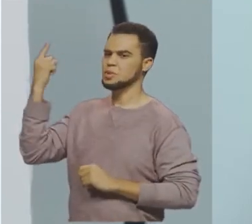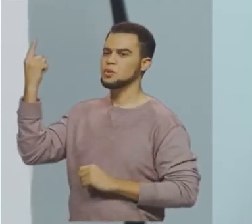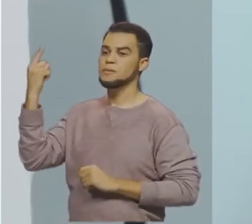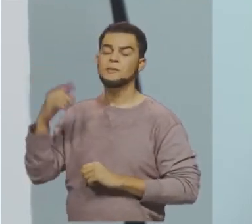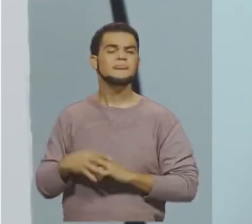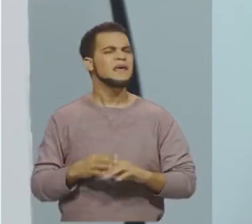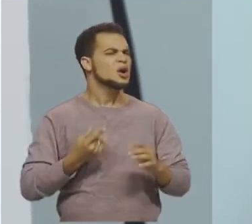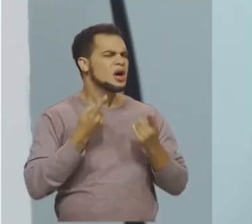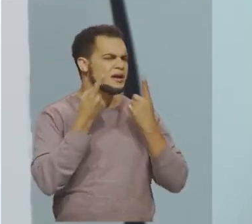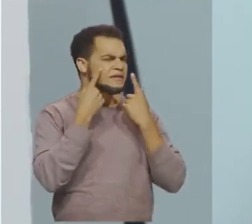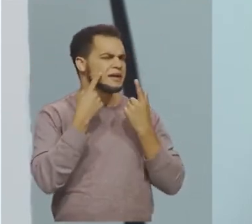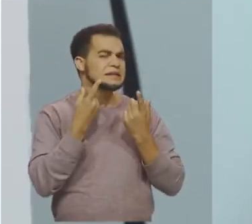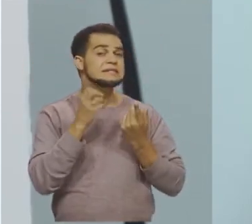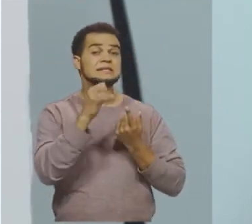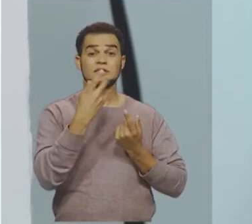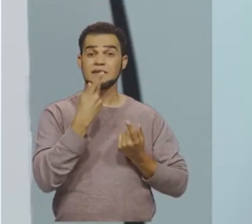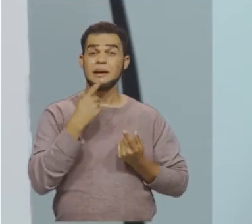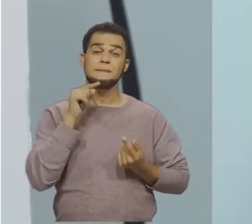ponto 2